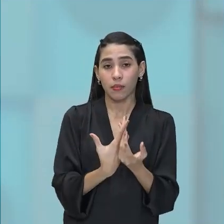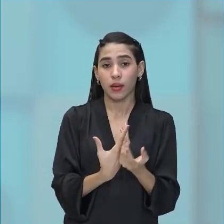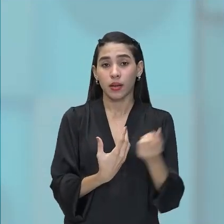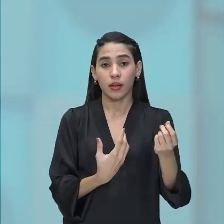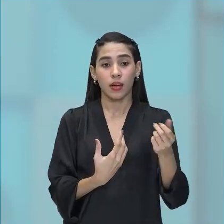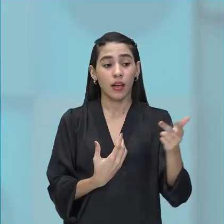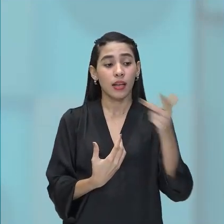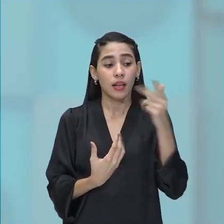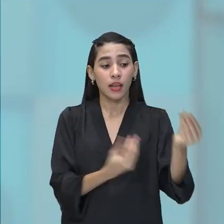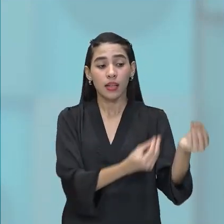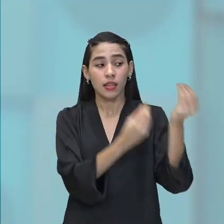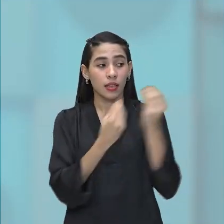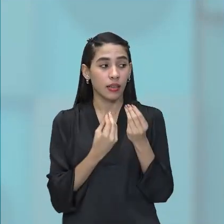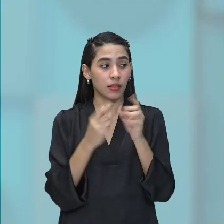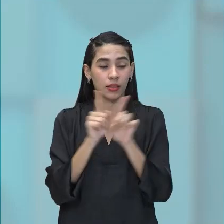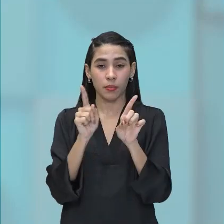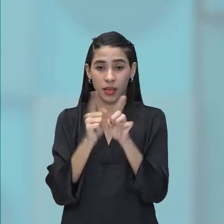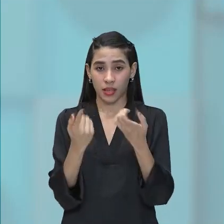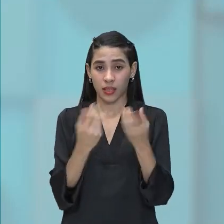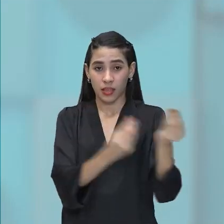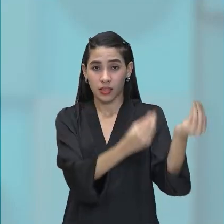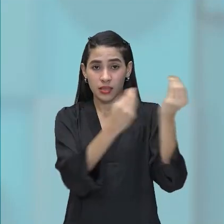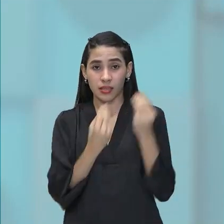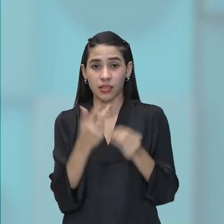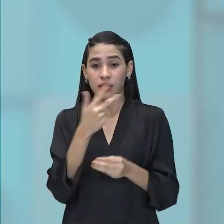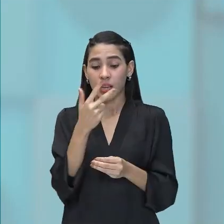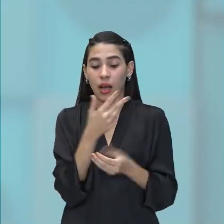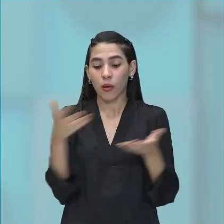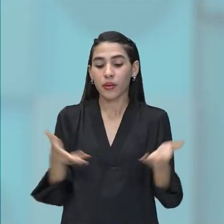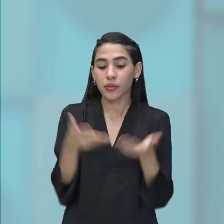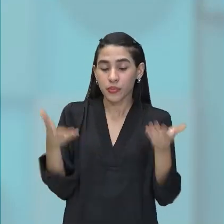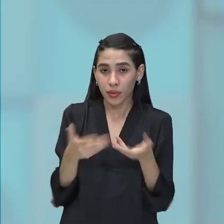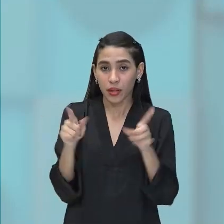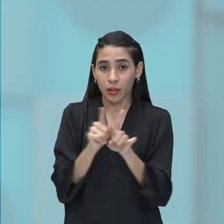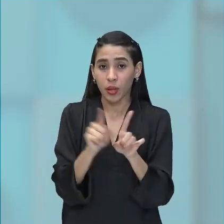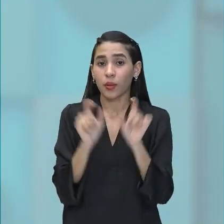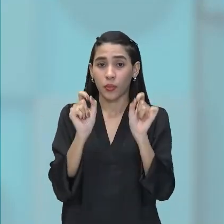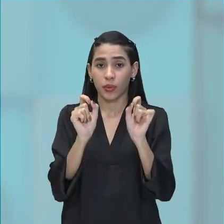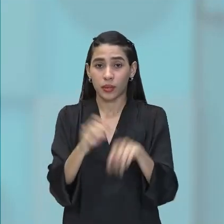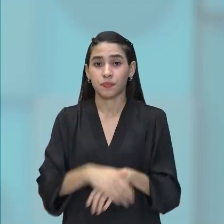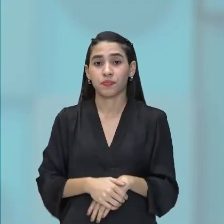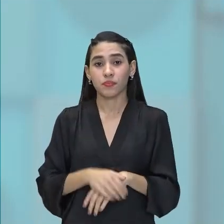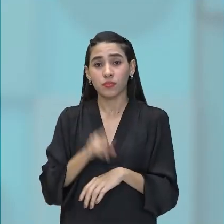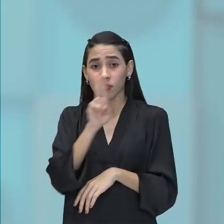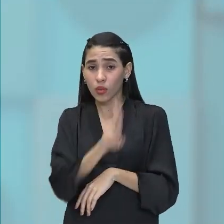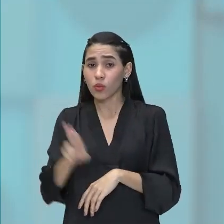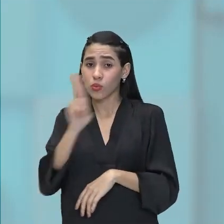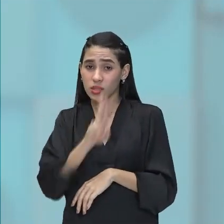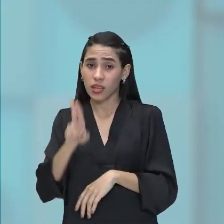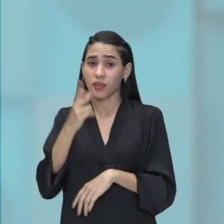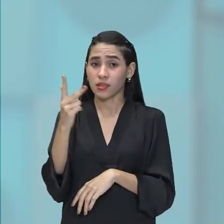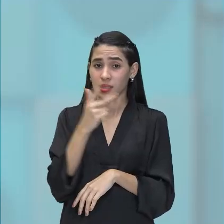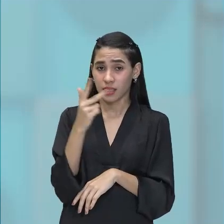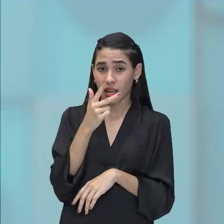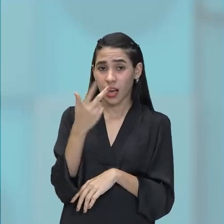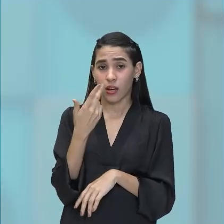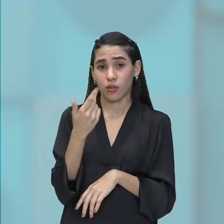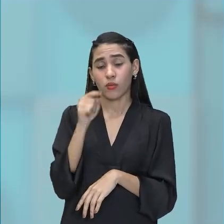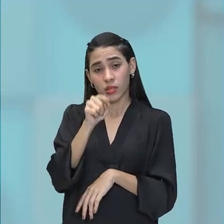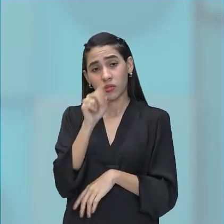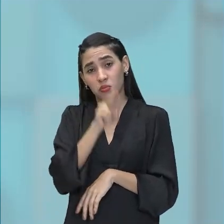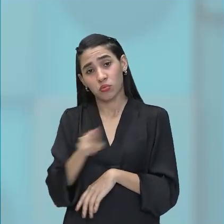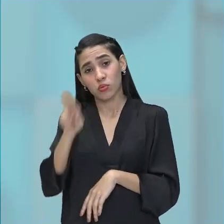dar o cigarro. Então quando a gente fala dê-me o cigarro, está estimulando de uma certa forma o quê? A utilizar o cigarro, a consumir.